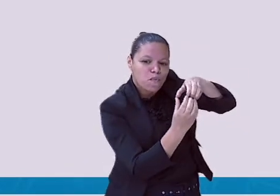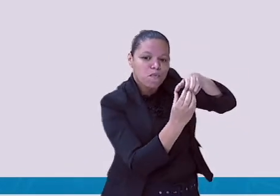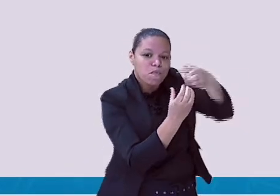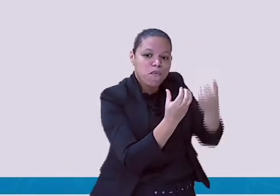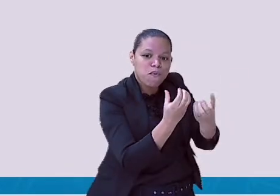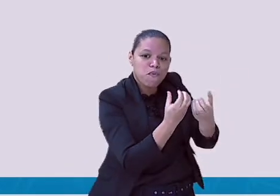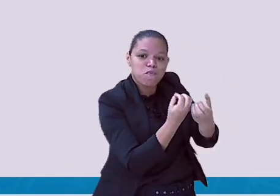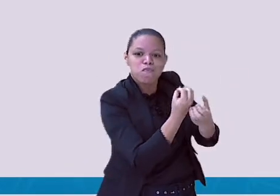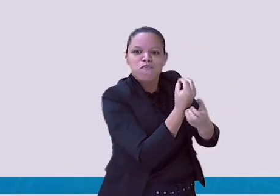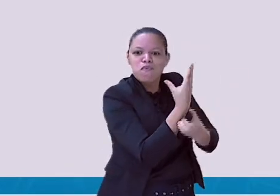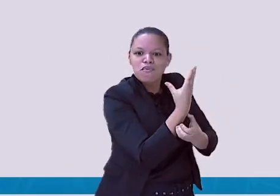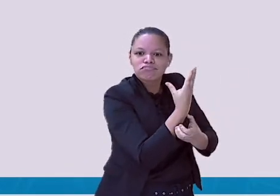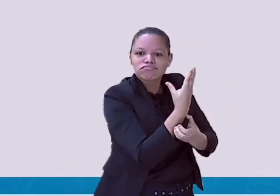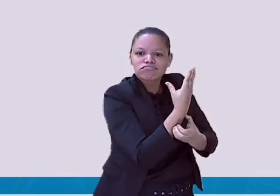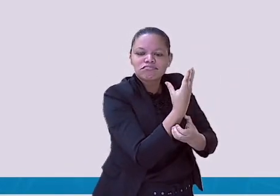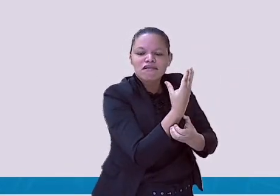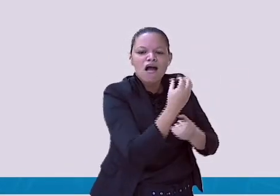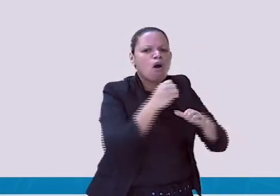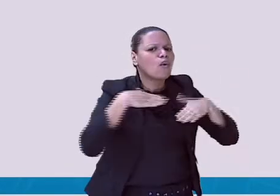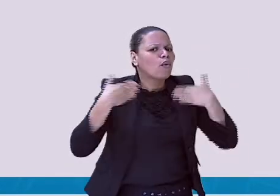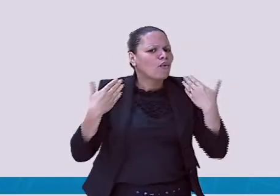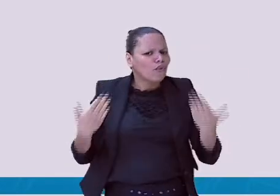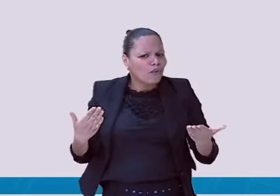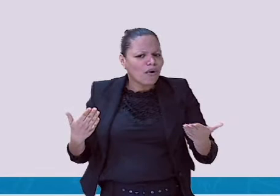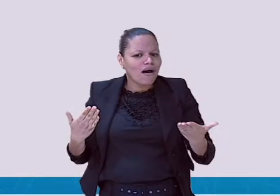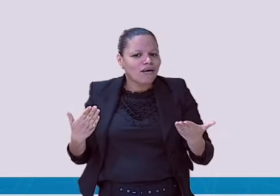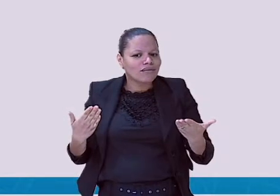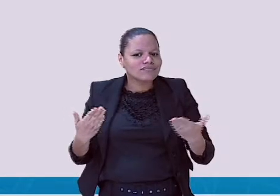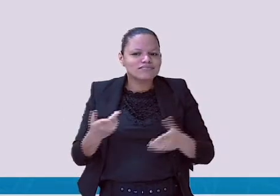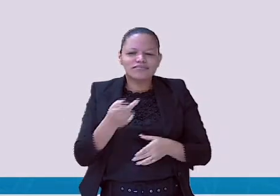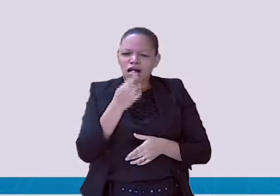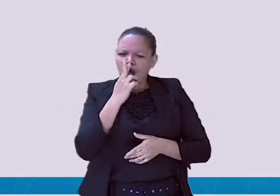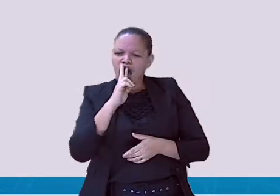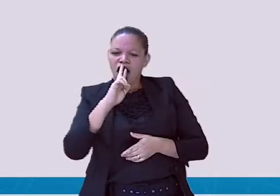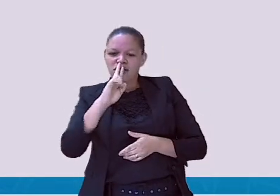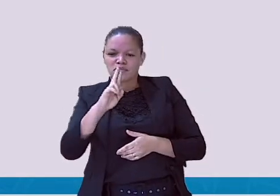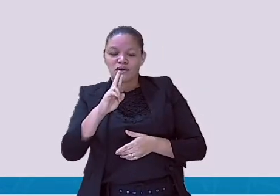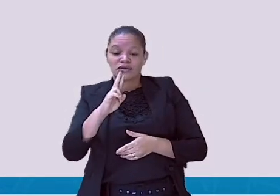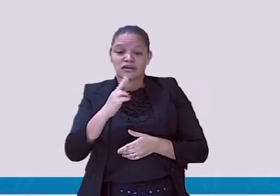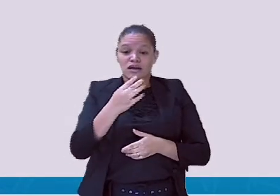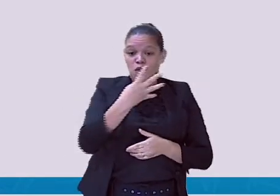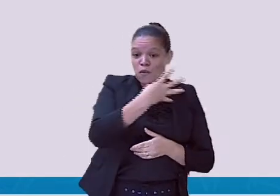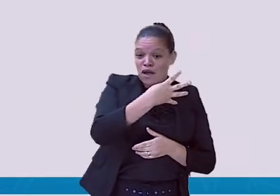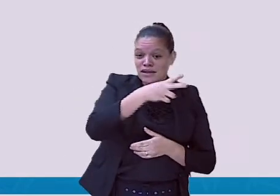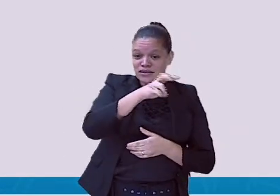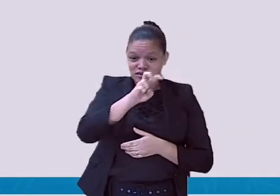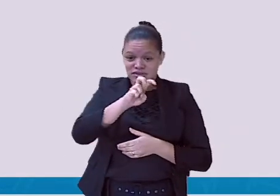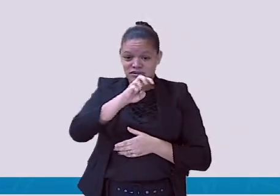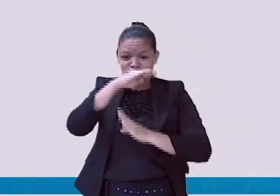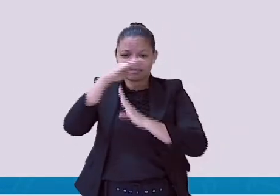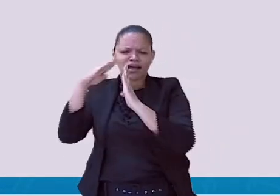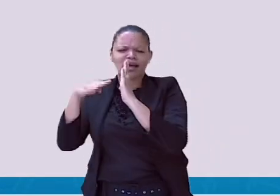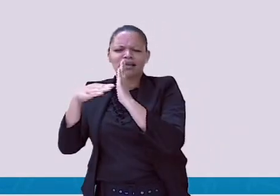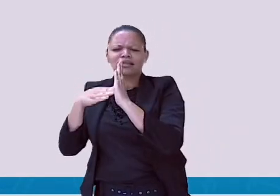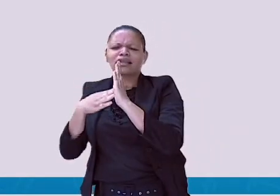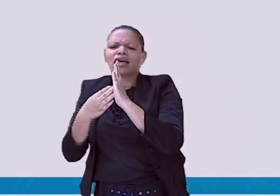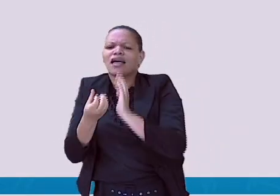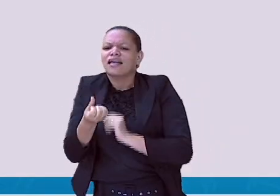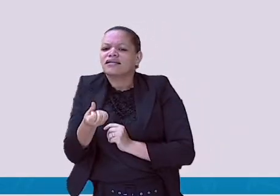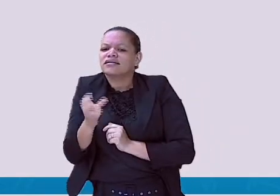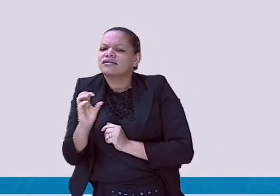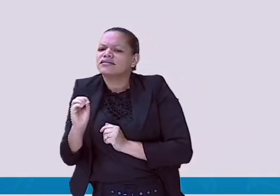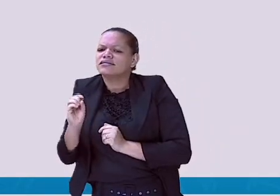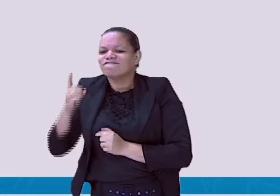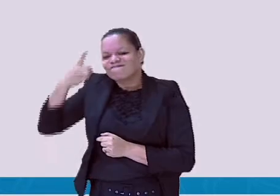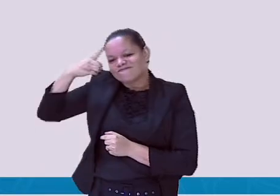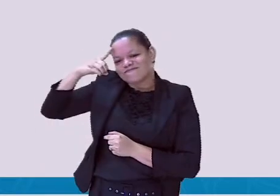de 45 a 60 dias para nascer. De onde que eu tirei essa